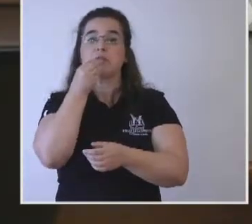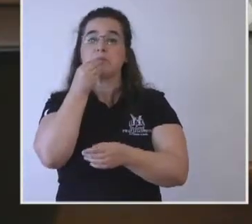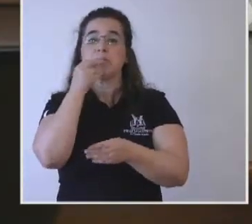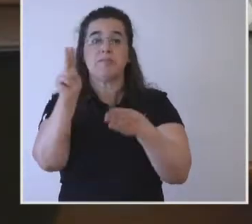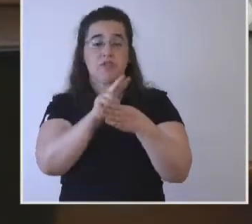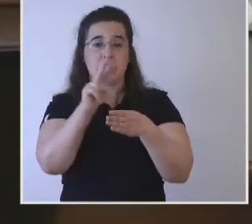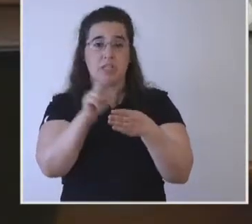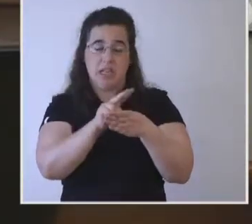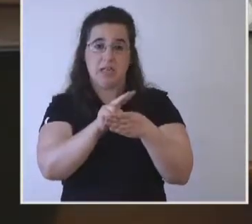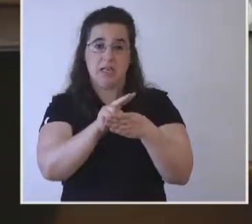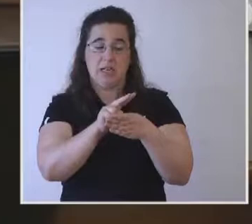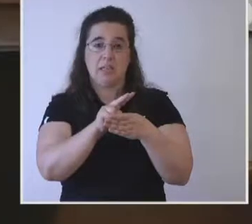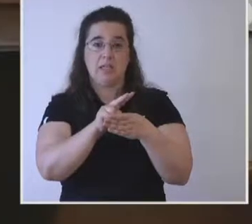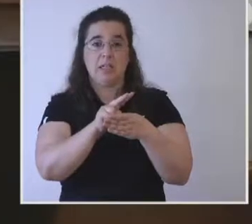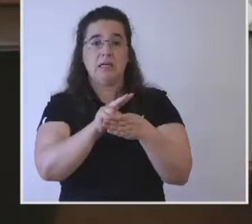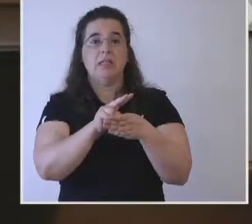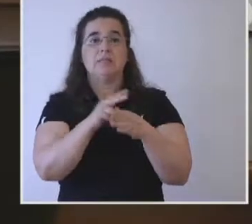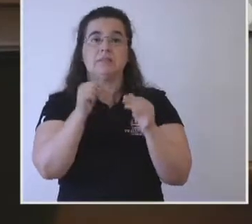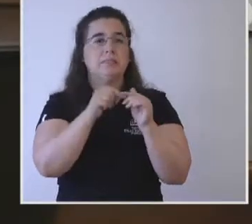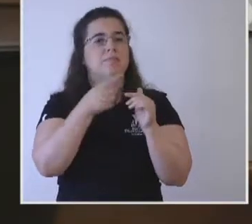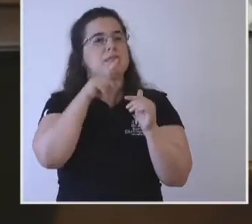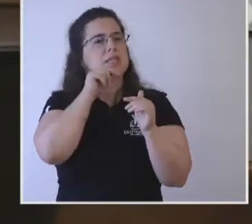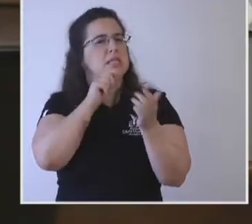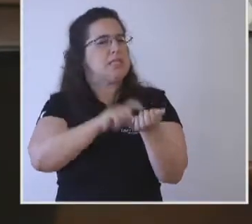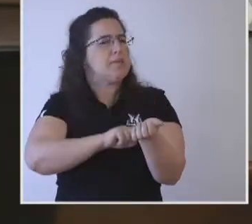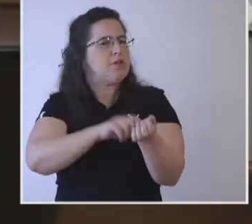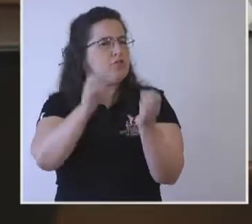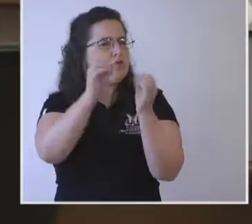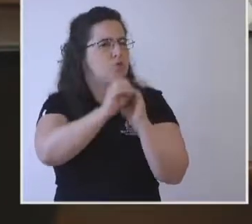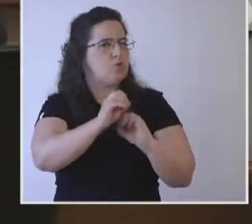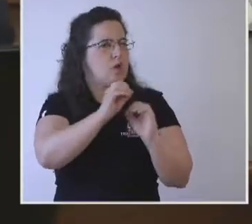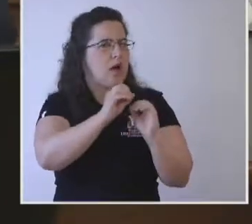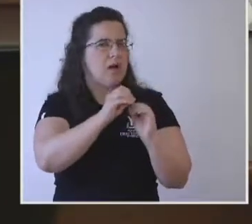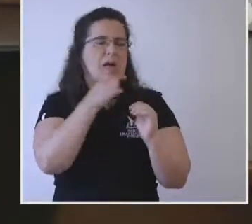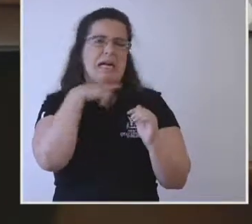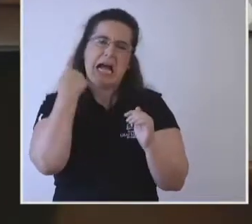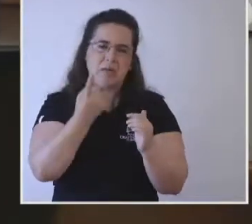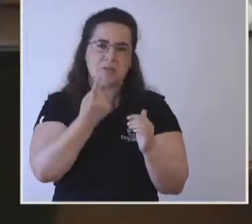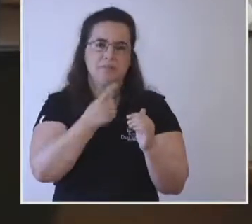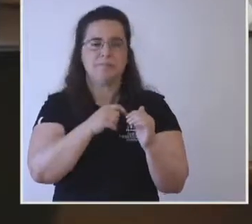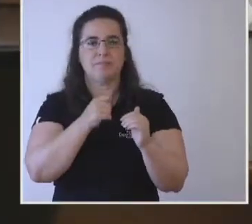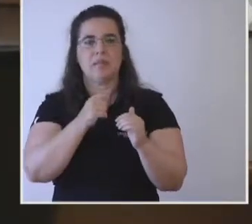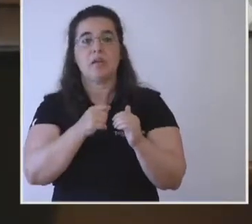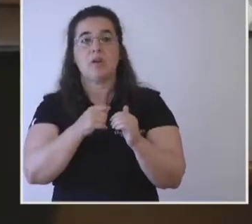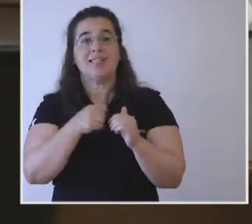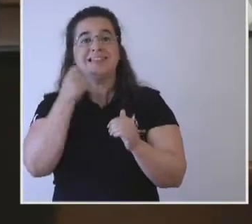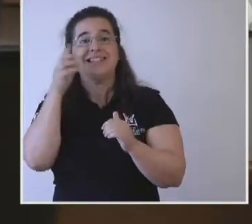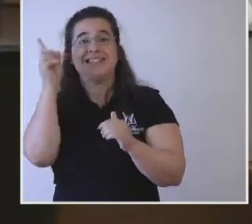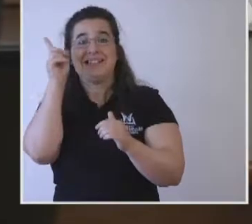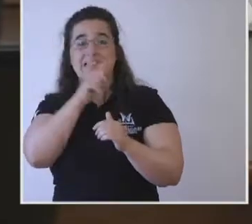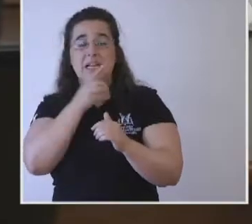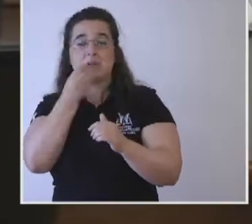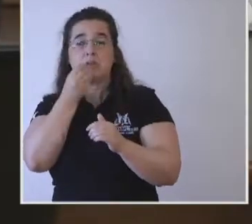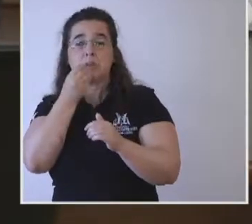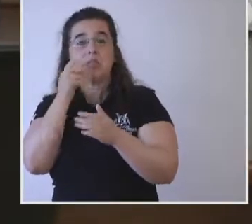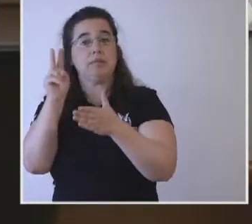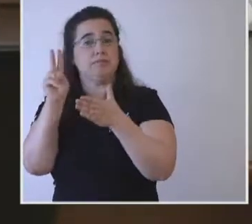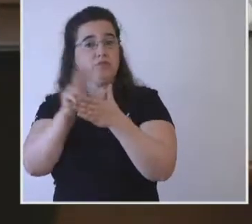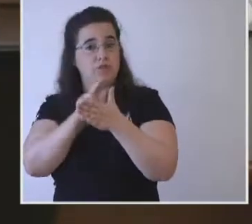têm menos incidência de diabetes. E agora, o que é curioso é verem, por exemplo, os pesco-vegetarianos.